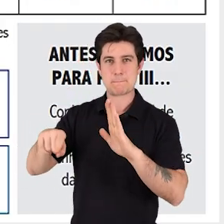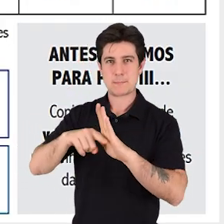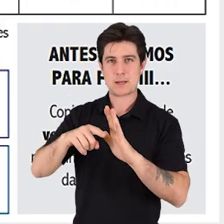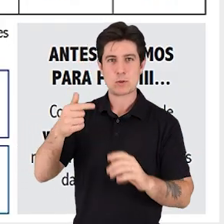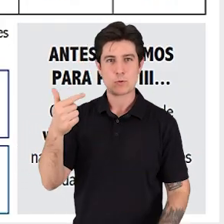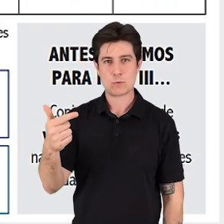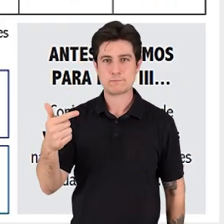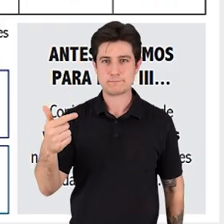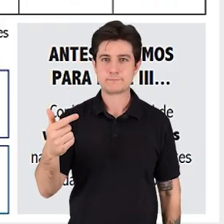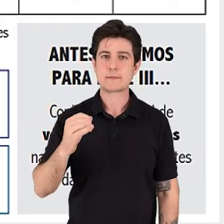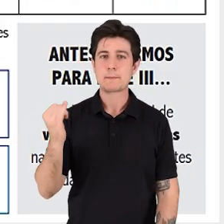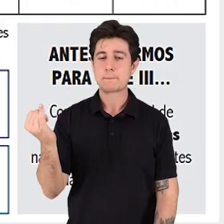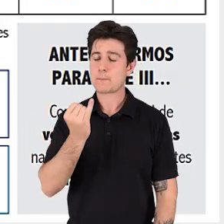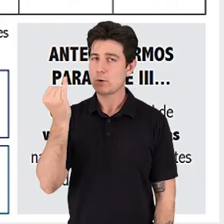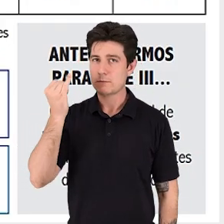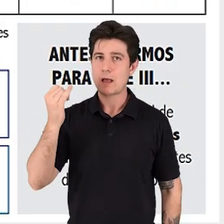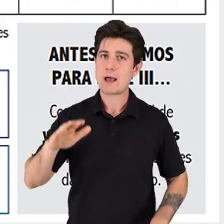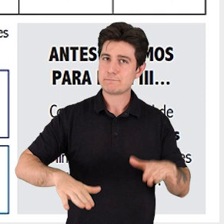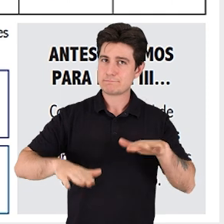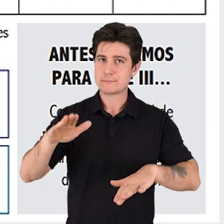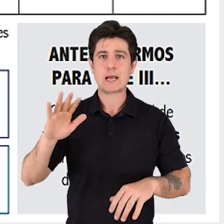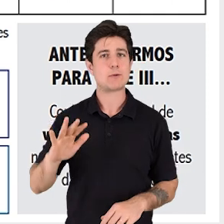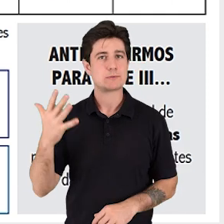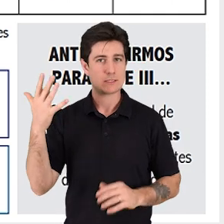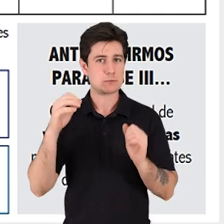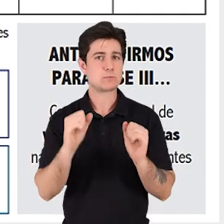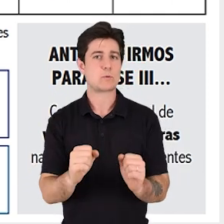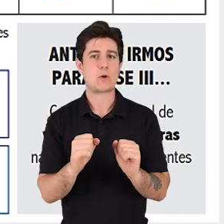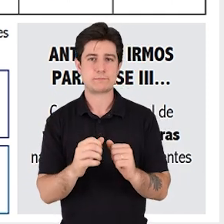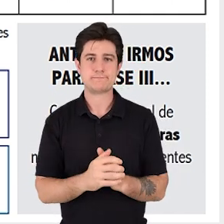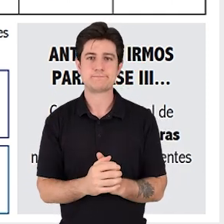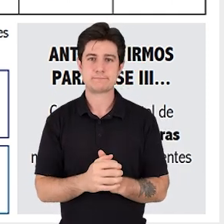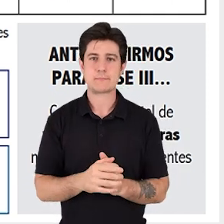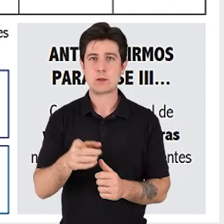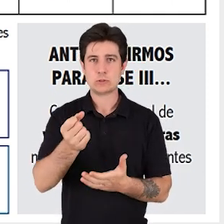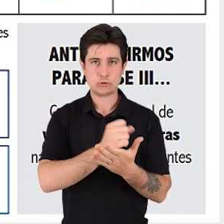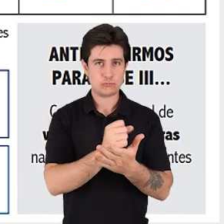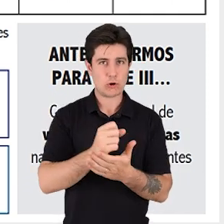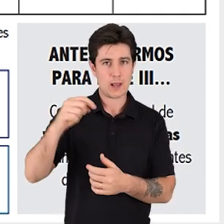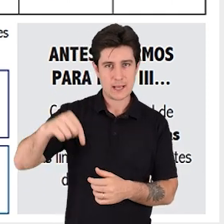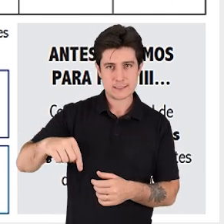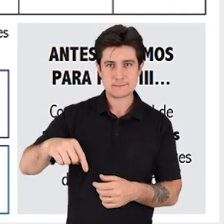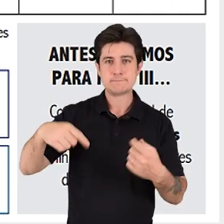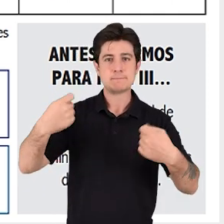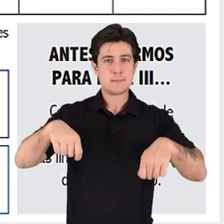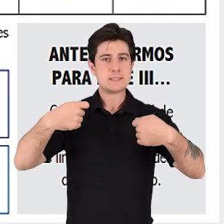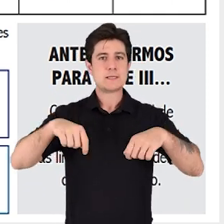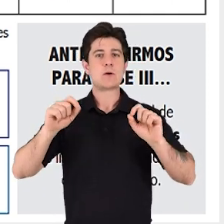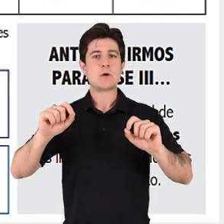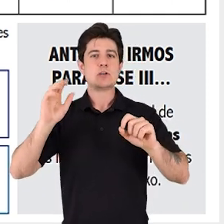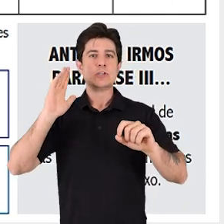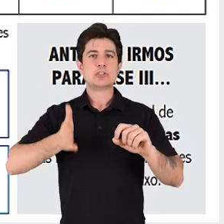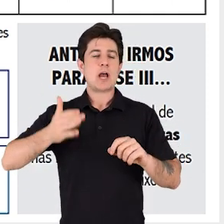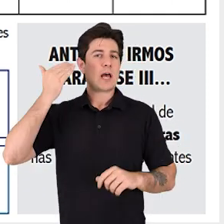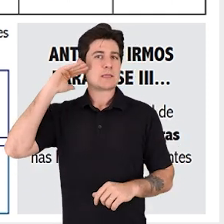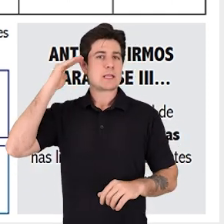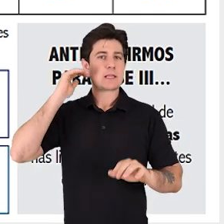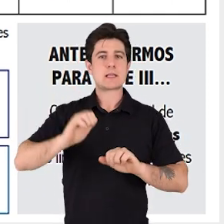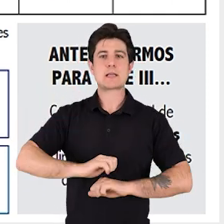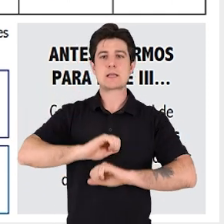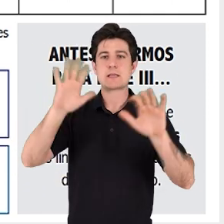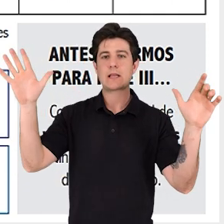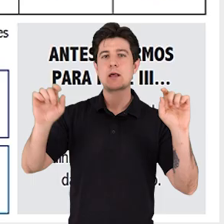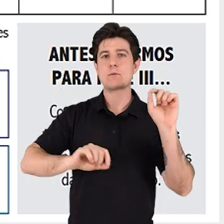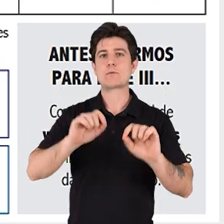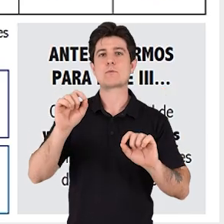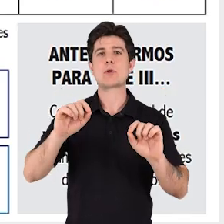valor negativo. É importante que vocês saibam que isso pode acontecer, e portanto, para jogar bons negócios, o ideal é que os jogadores já